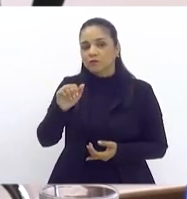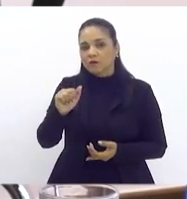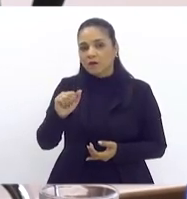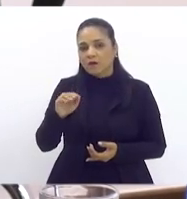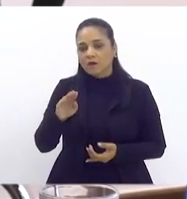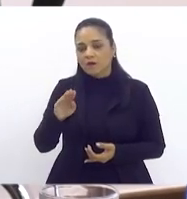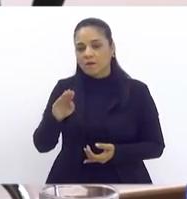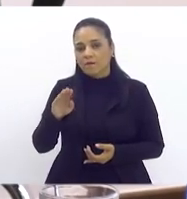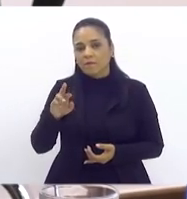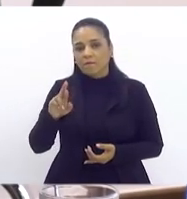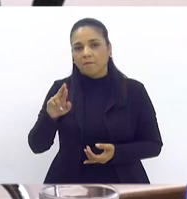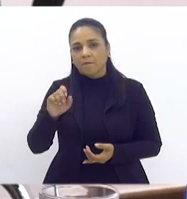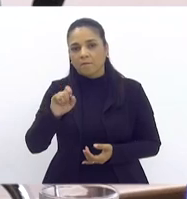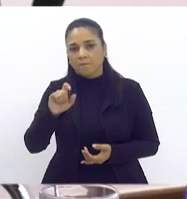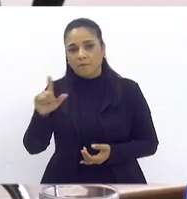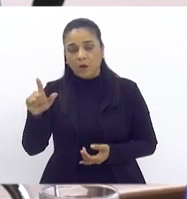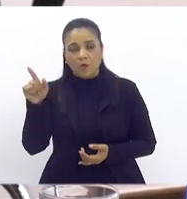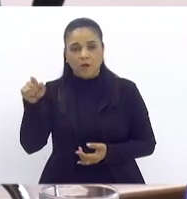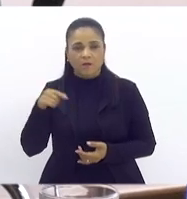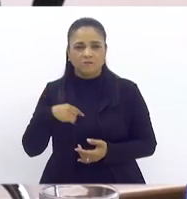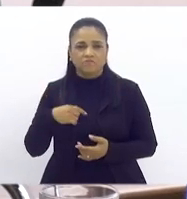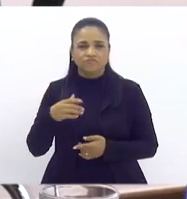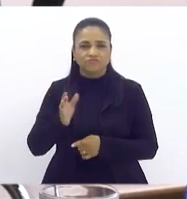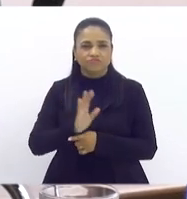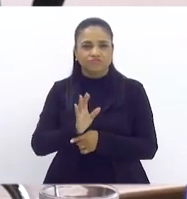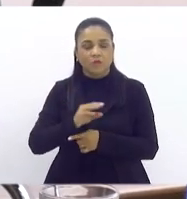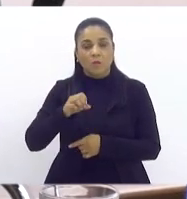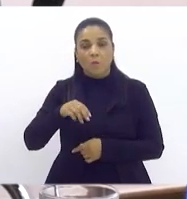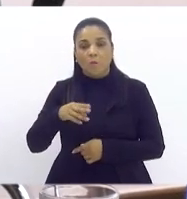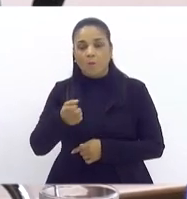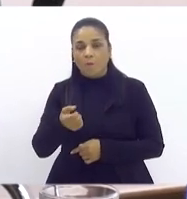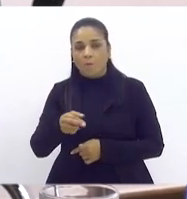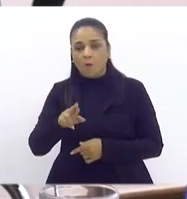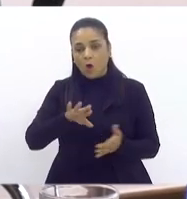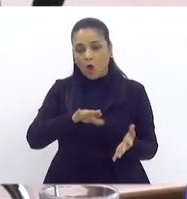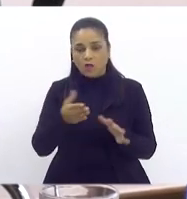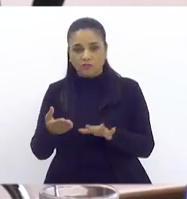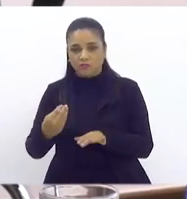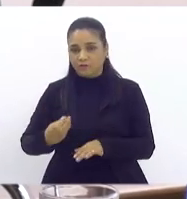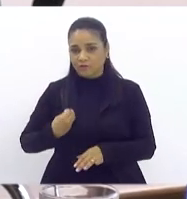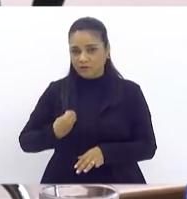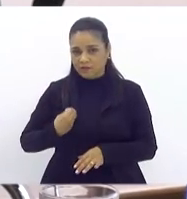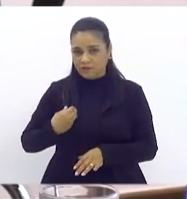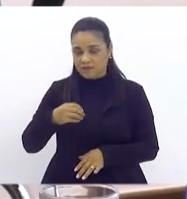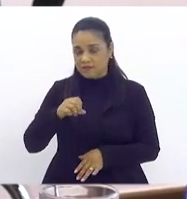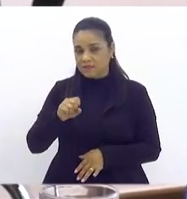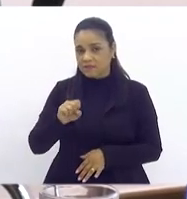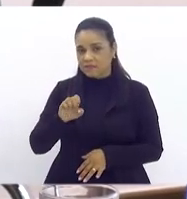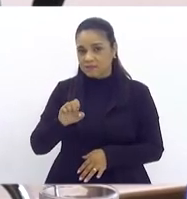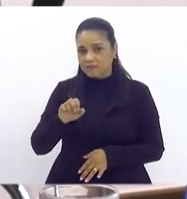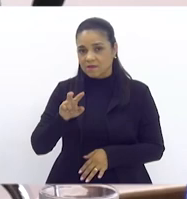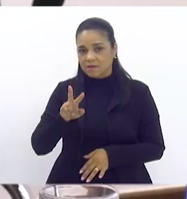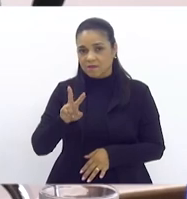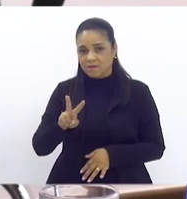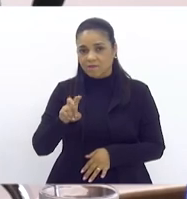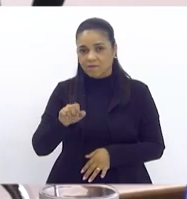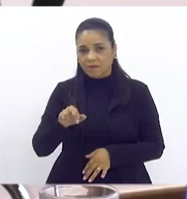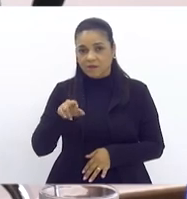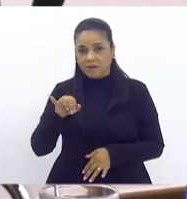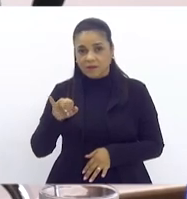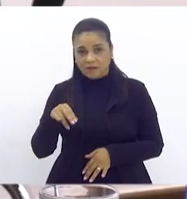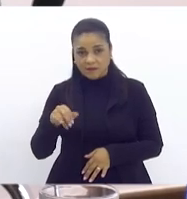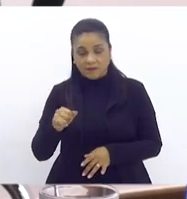lá no Morte e Vida Severina ele fala é difícil defender a vida só com palavras ainda mais quando é essa que se vê